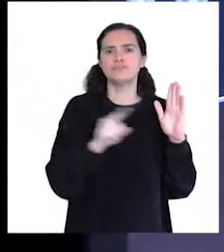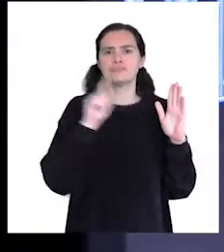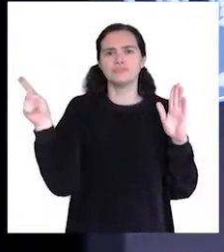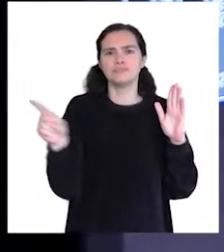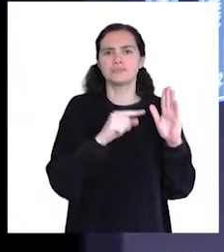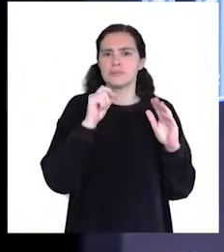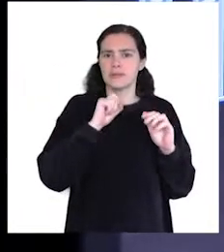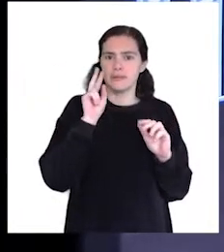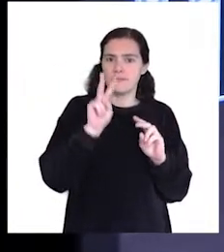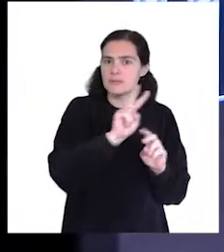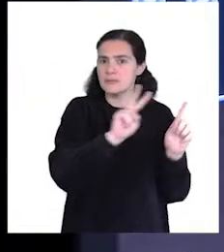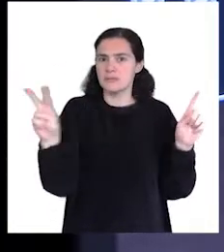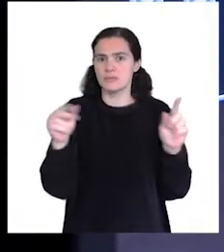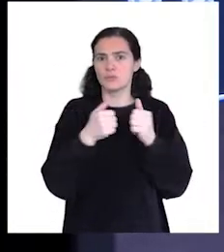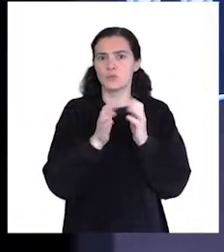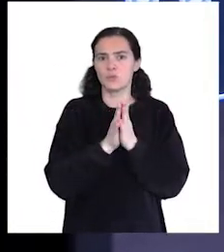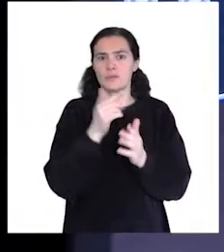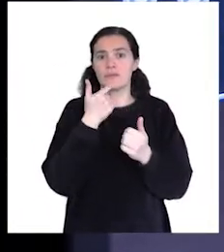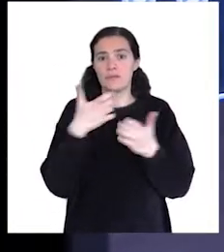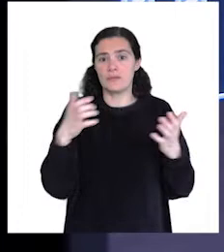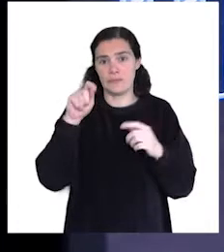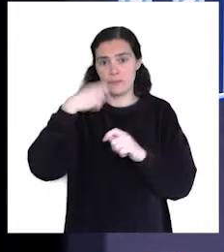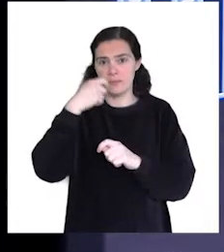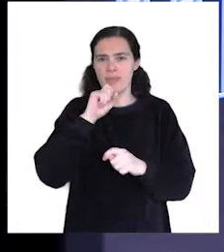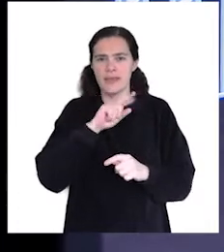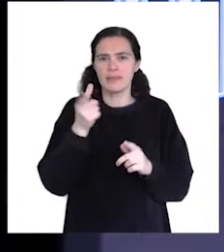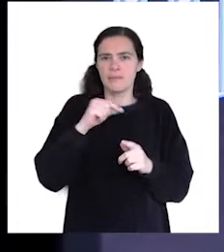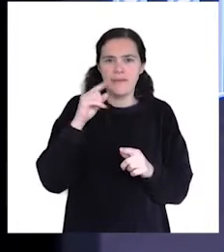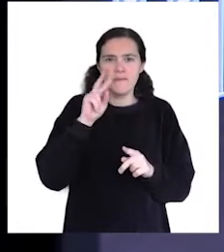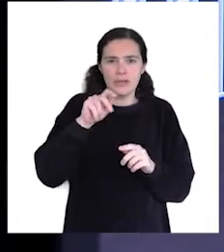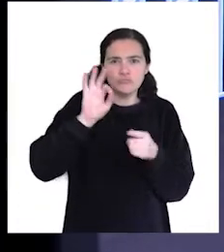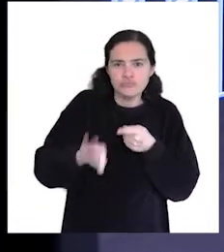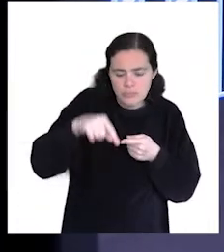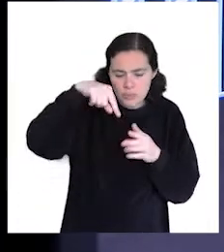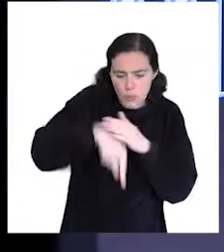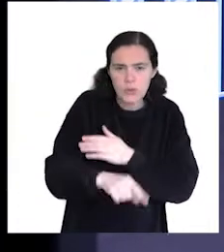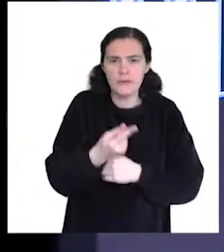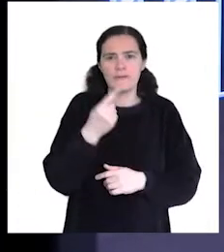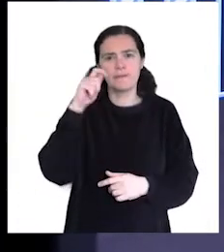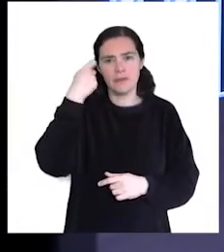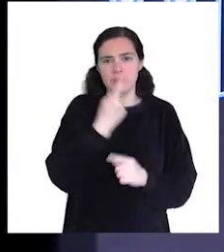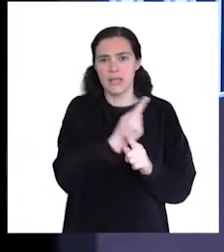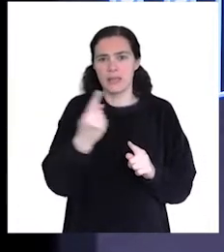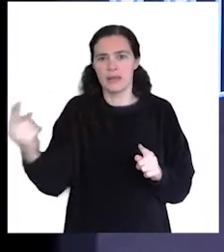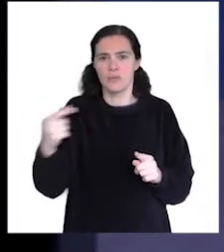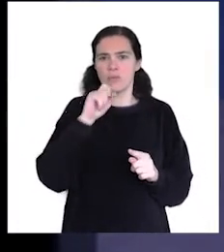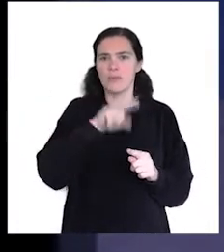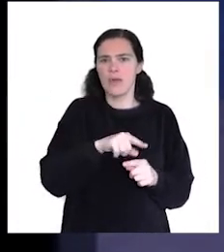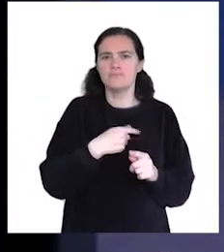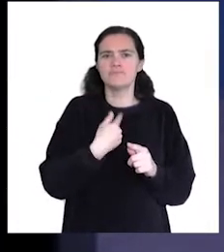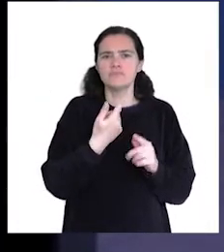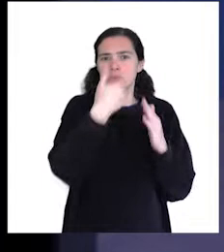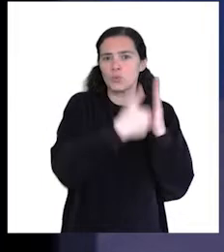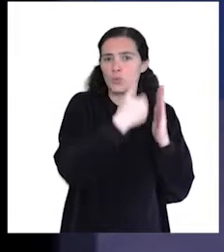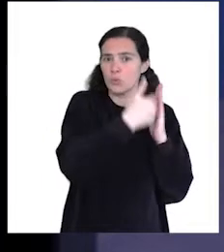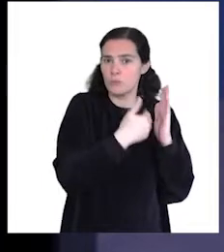permite uma visão global da filmografia, permite também mergulhar em cada um dos filmes de Manuel de Oliveira e aceder a um